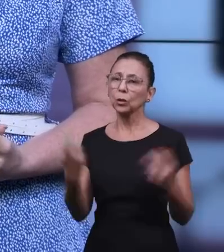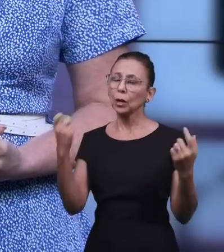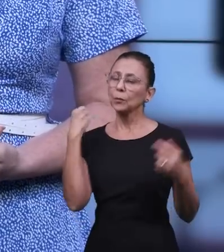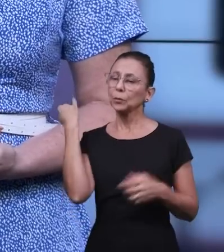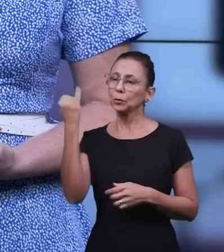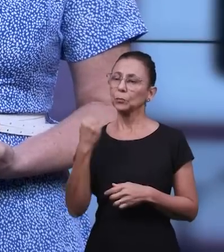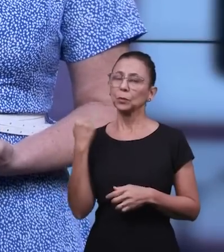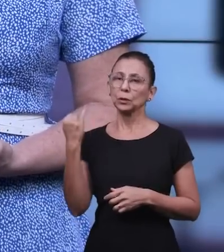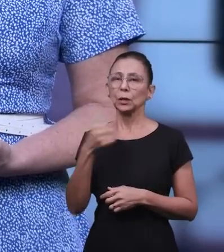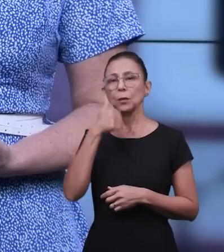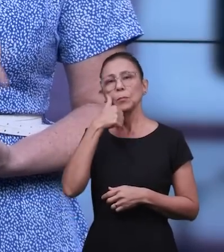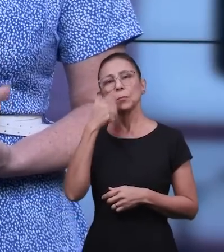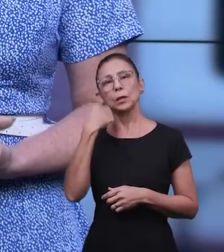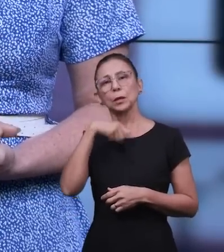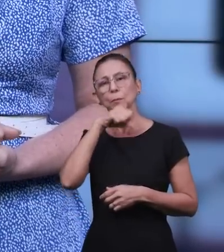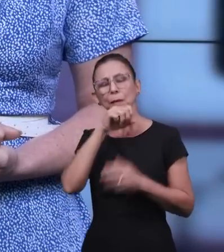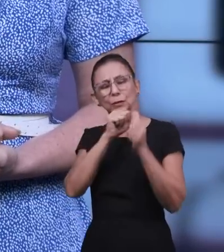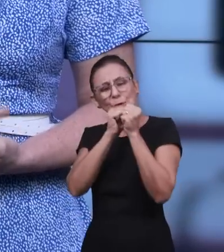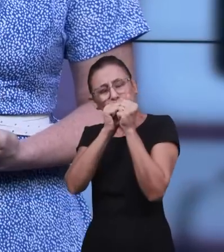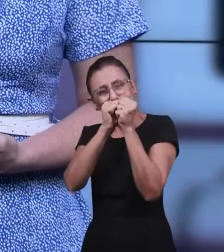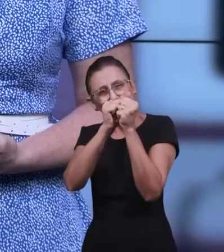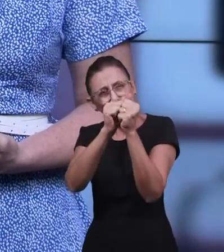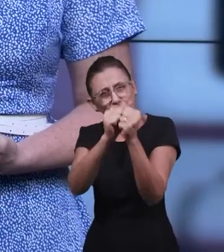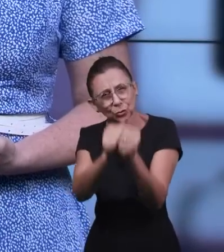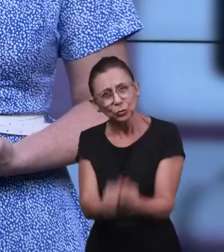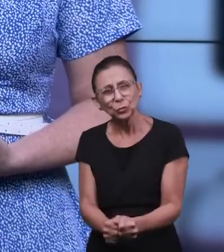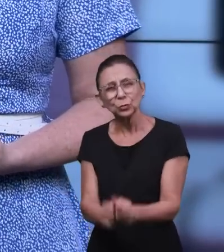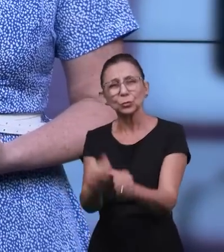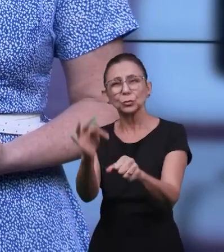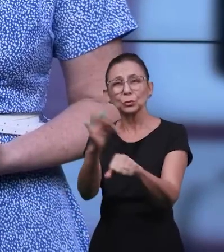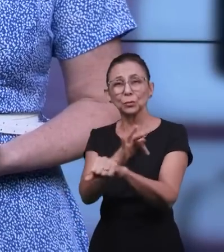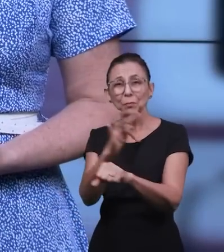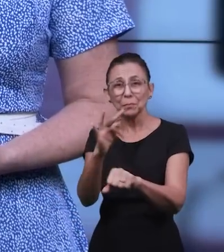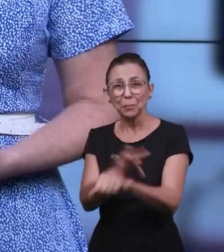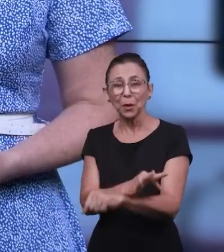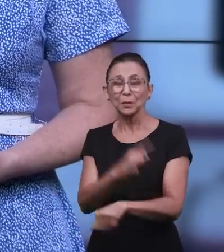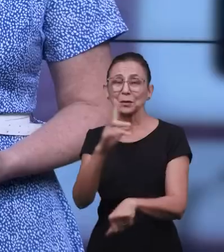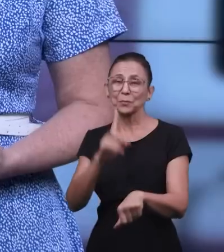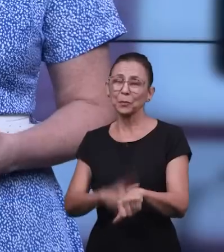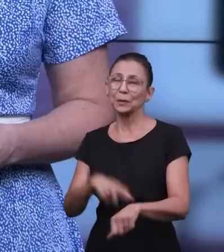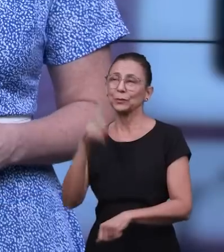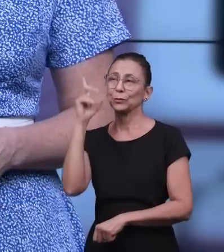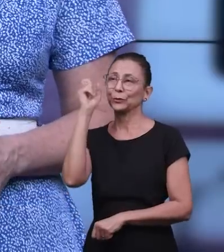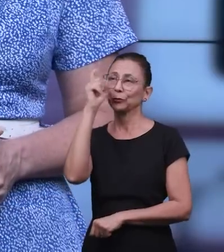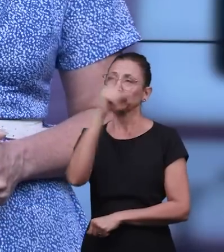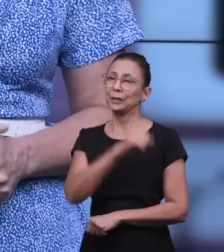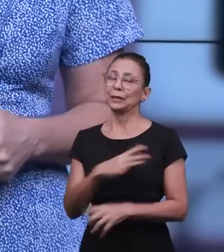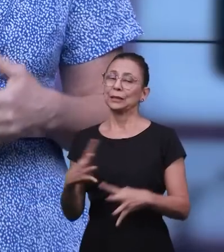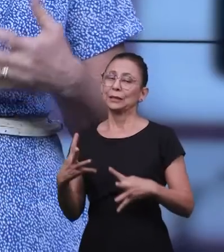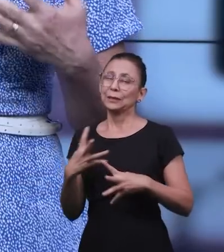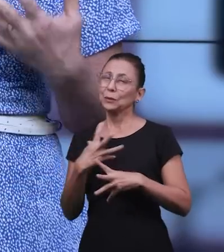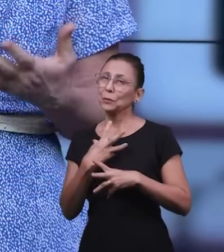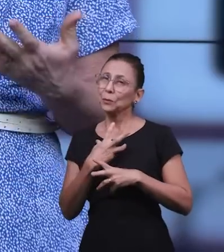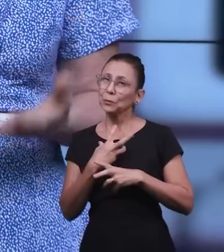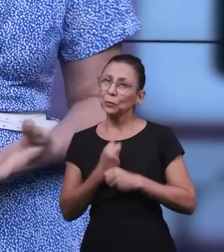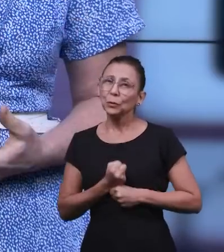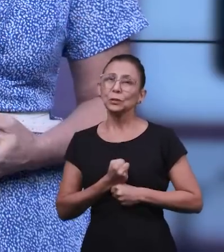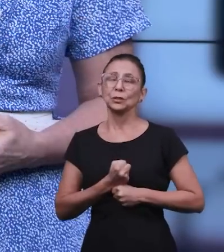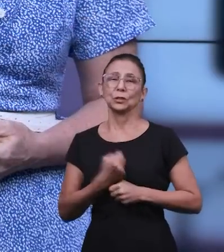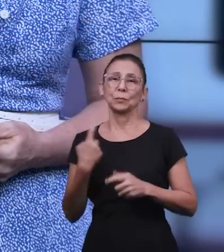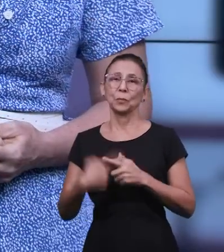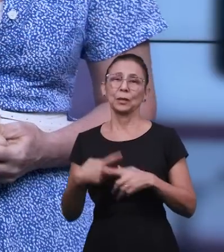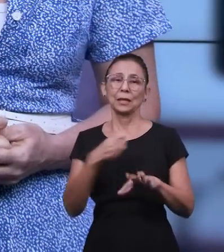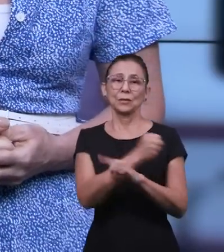dos pais para que, junto com eles, suportem as angústias e as exigências de uma